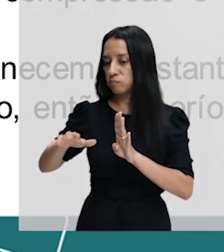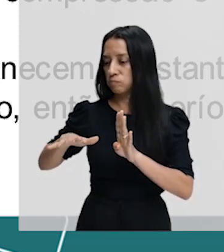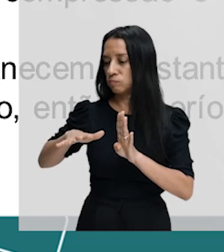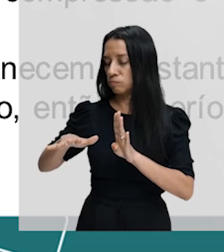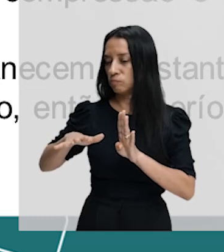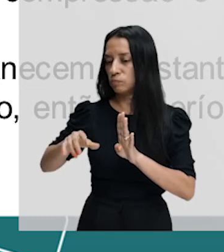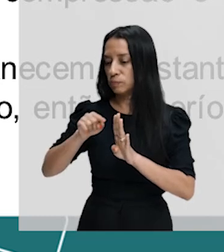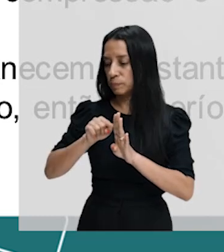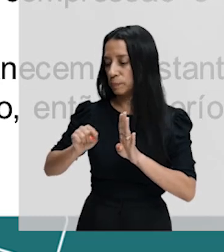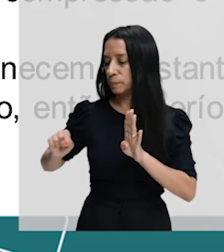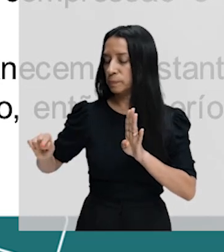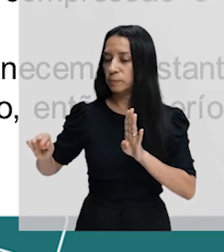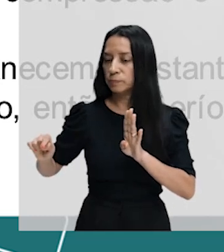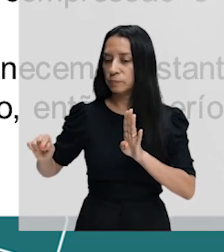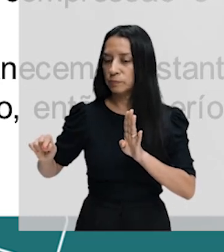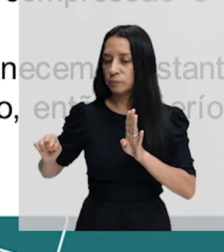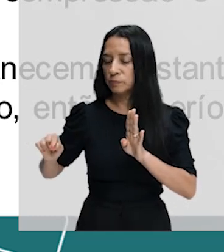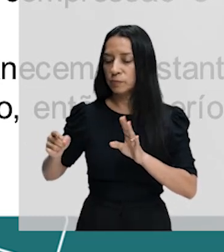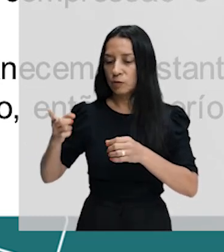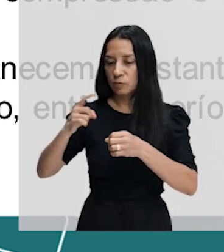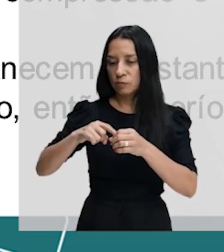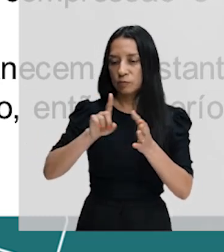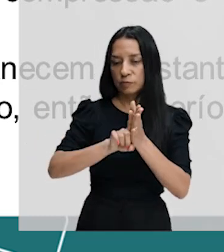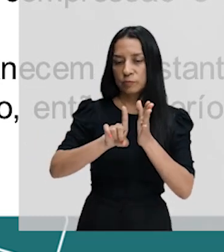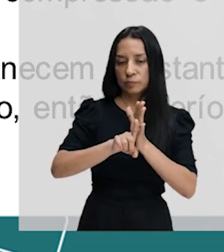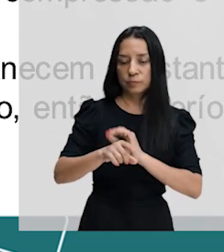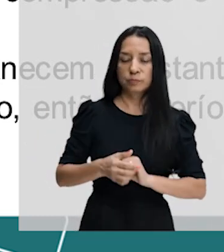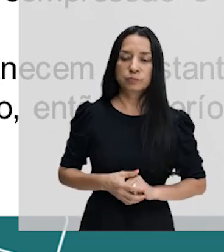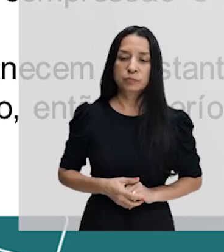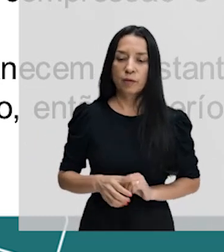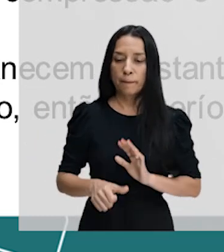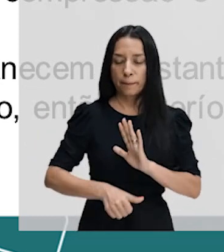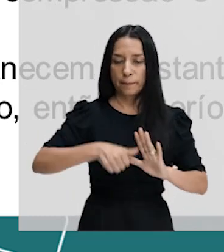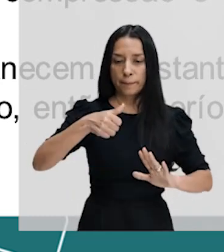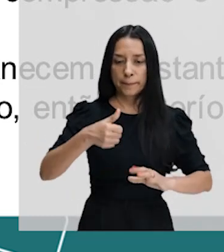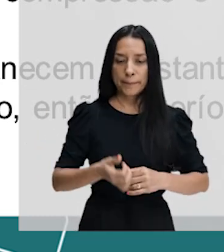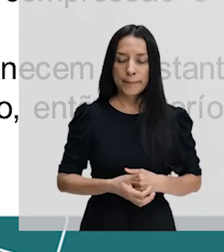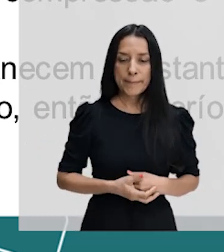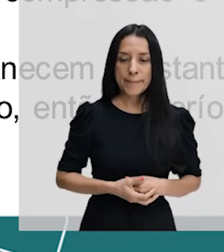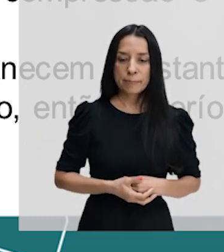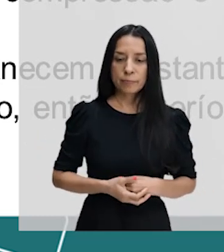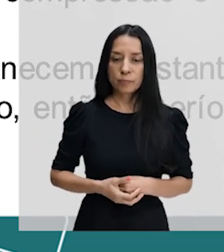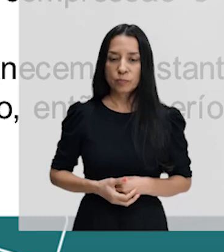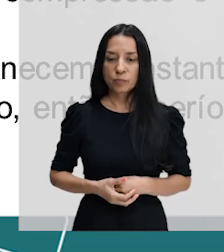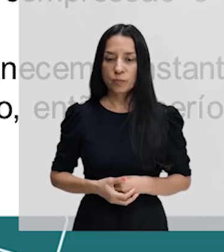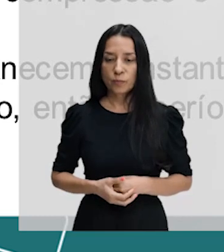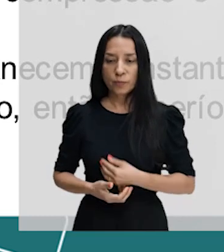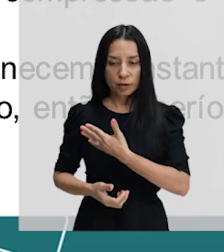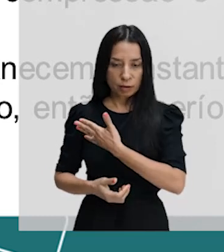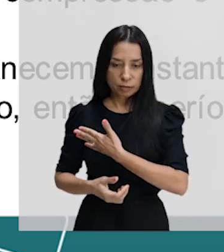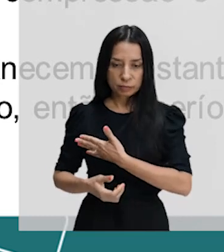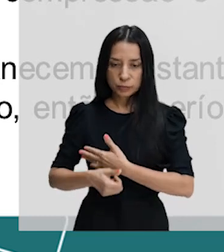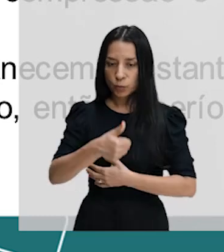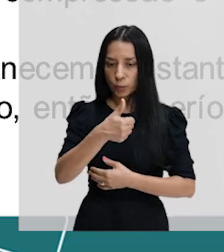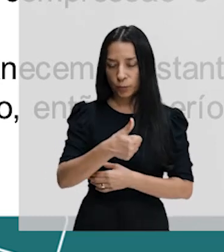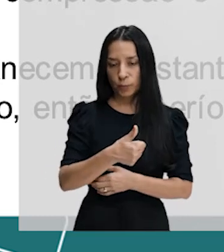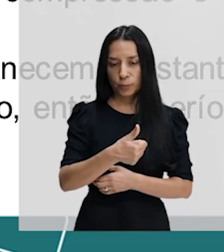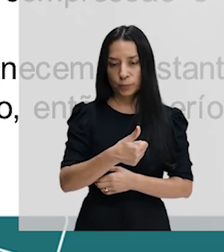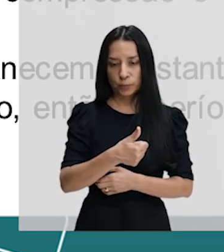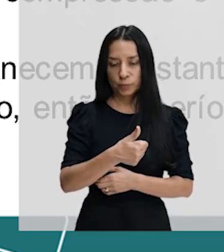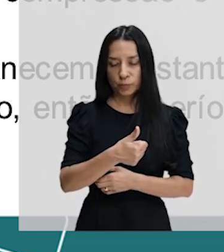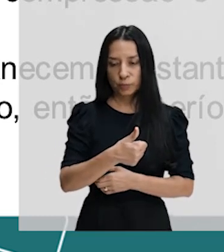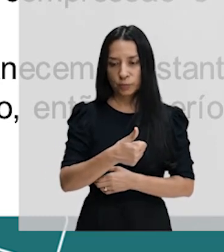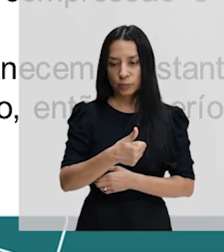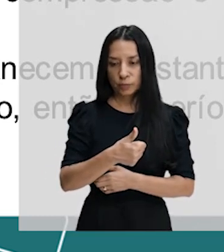Tá ok vamos voltar para a pergunta diz o seguinte primeiro é um né a onda a é